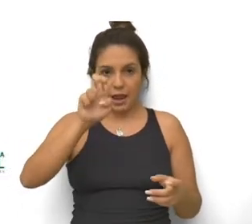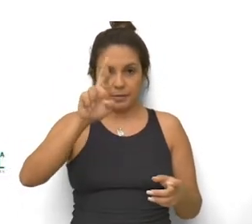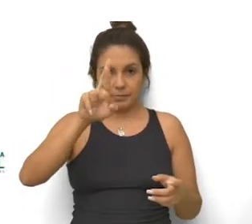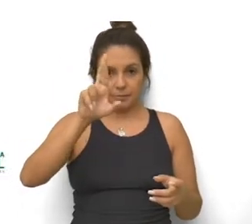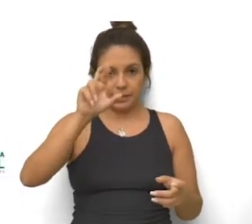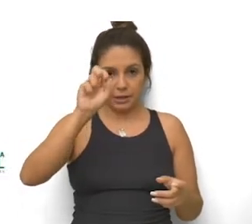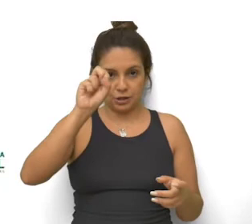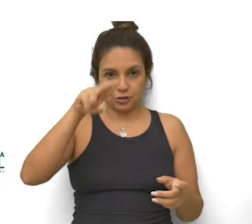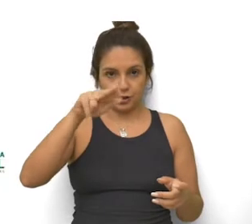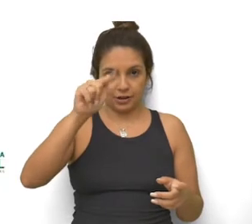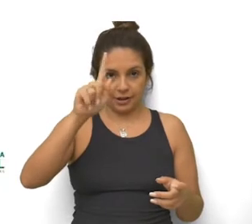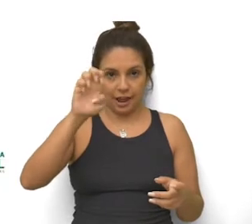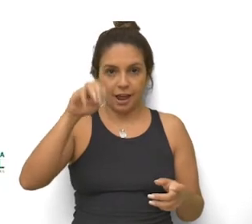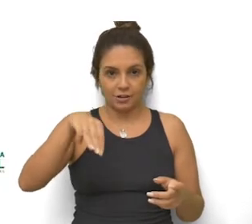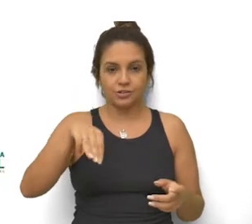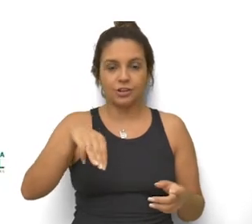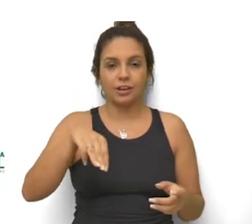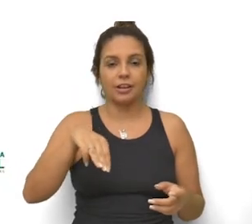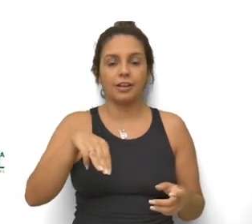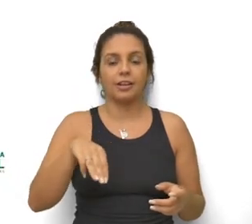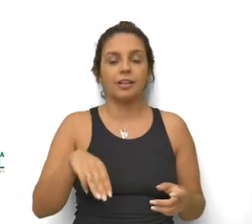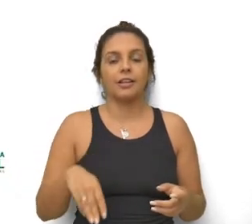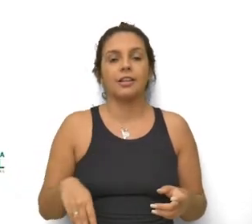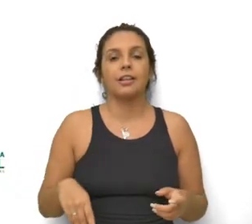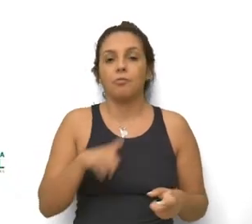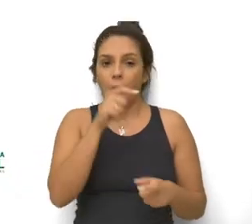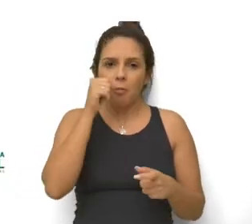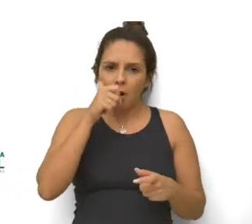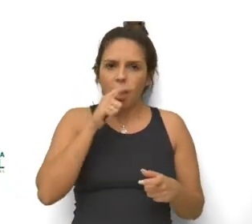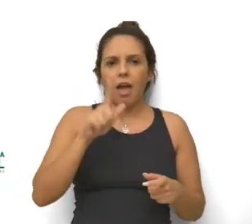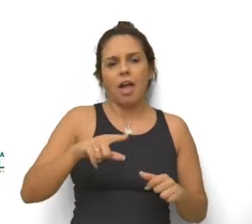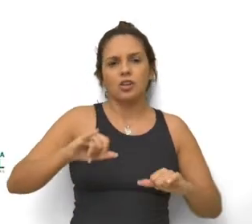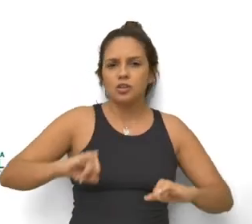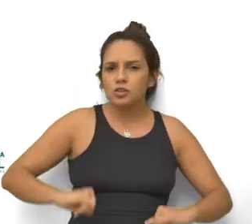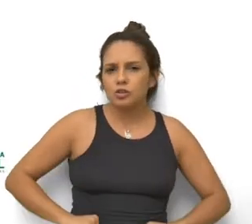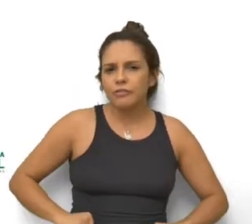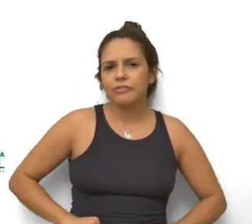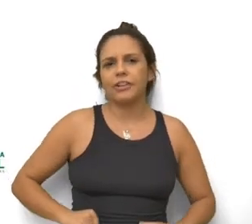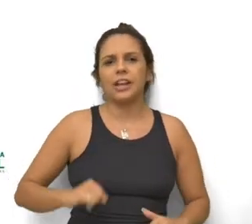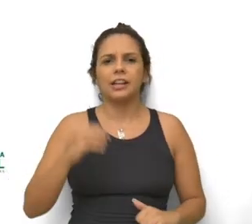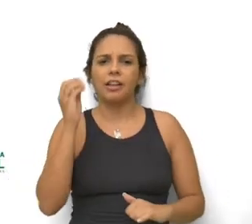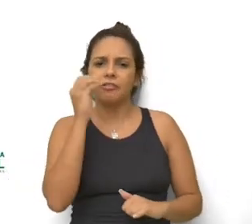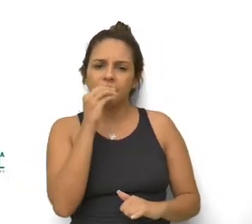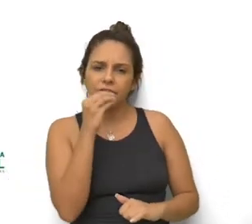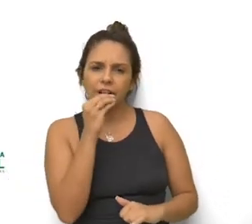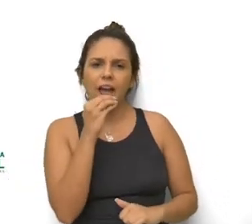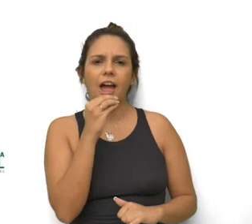sofrida e frágil que desembarca aqui e que, ao longo dessa estada,